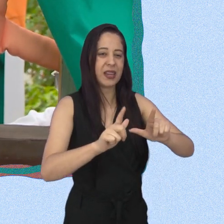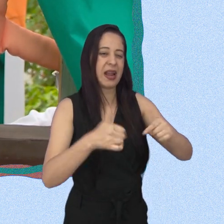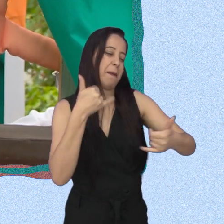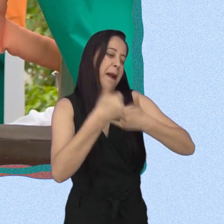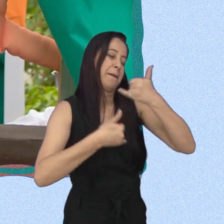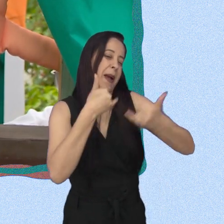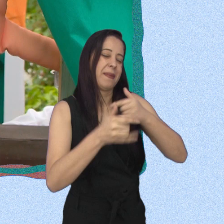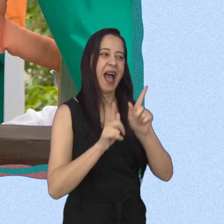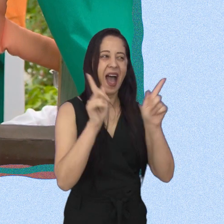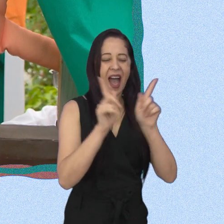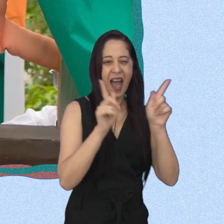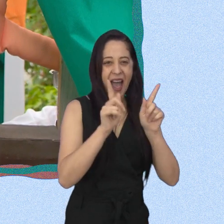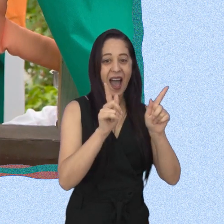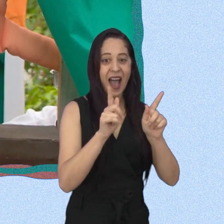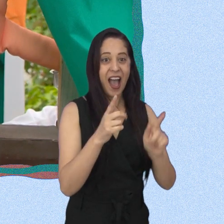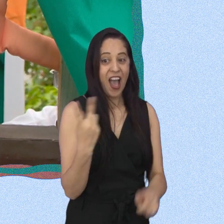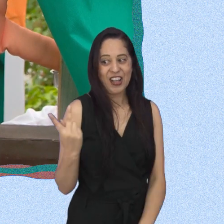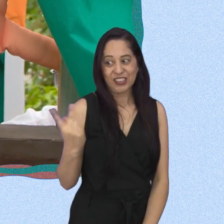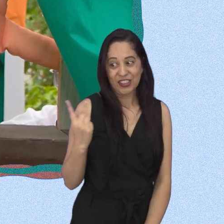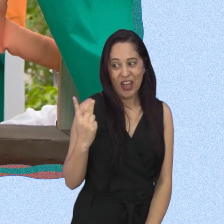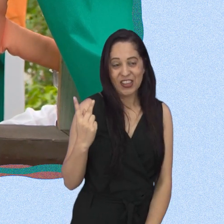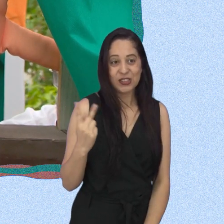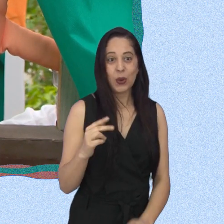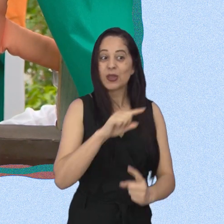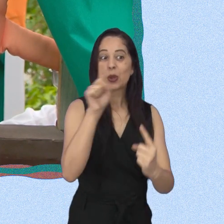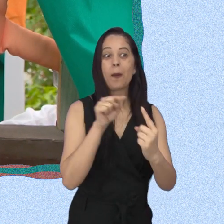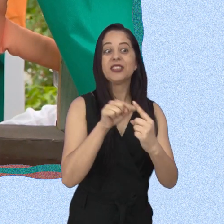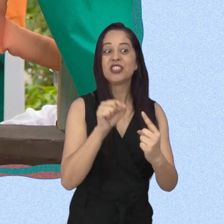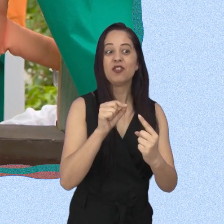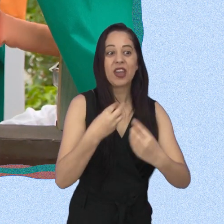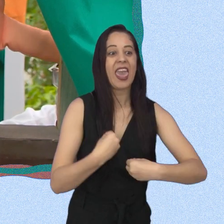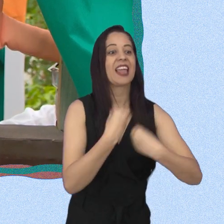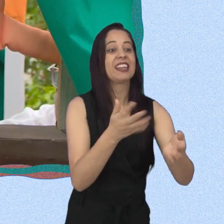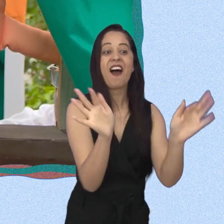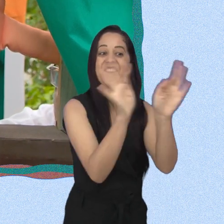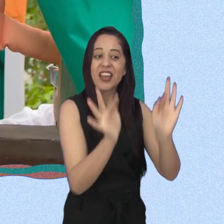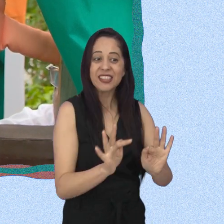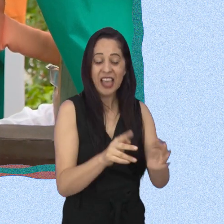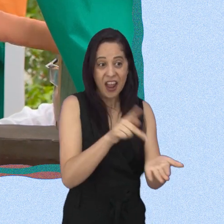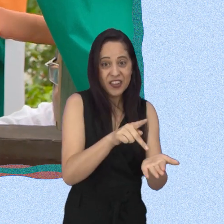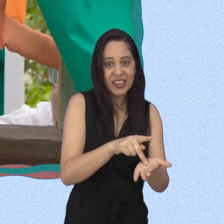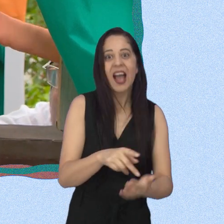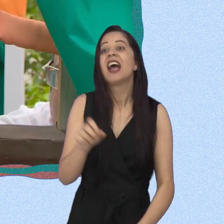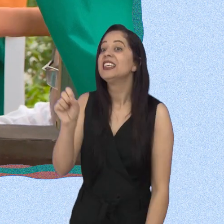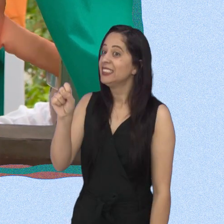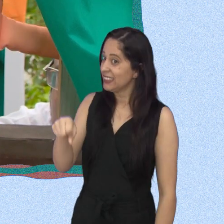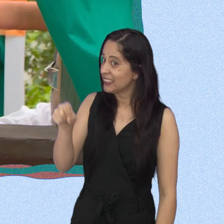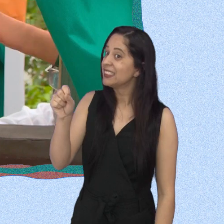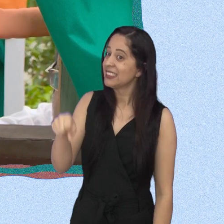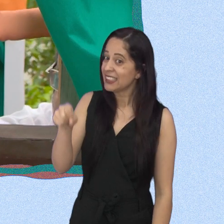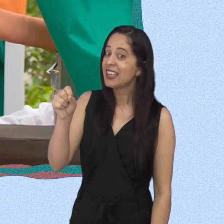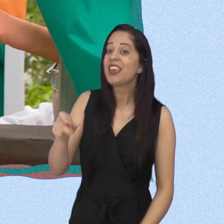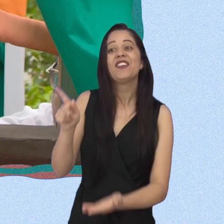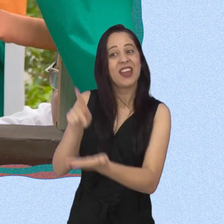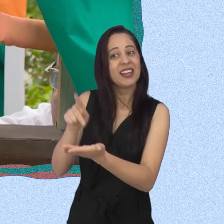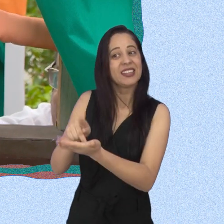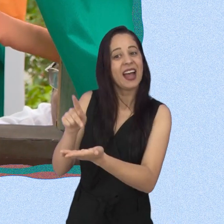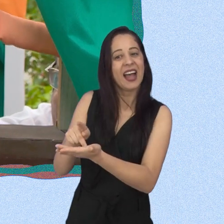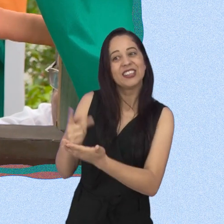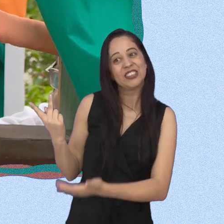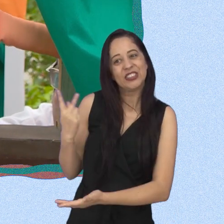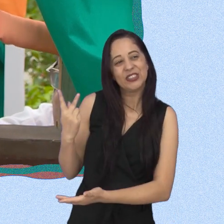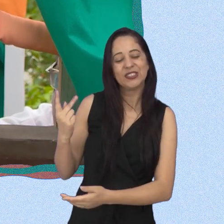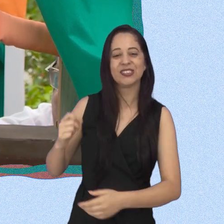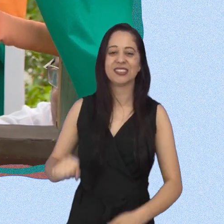muita diversão. A gente está aqui para alegrar todo mundo. É isso, Francisco? Isso mesmo, estamos aqui!